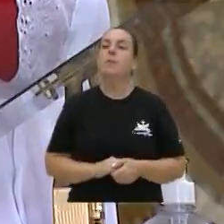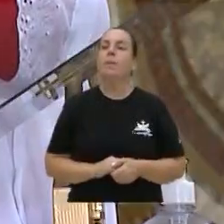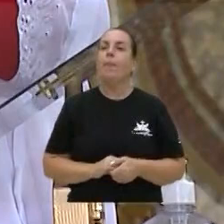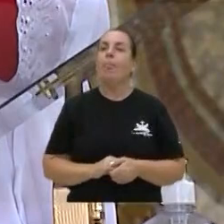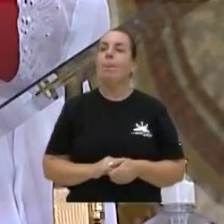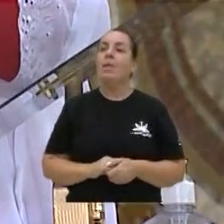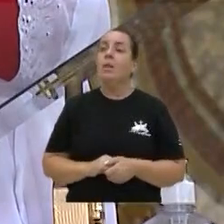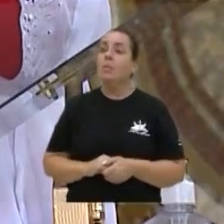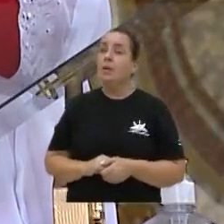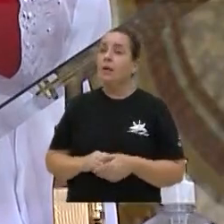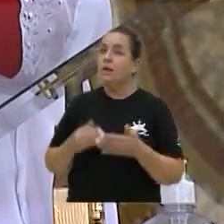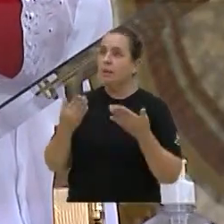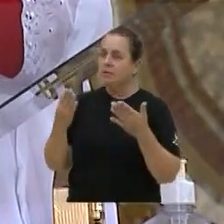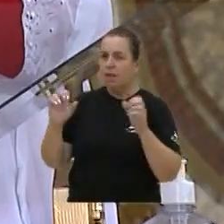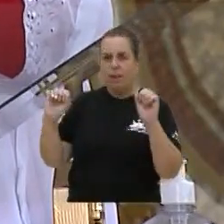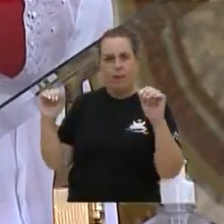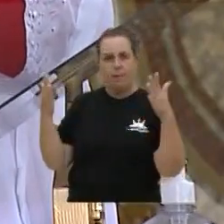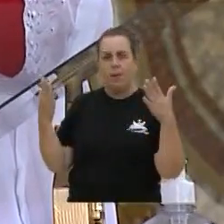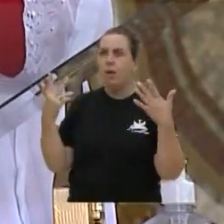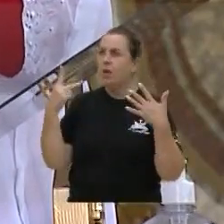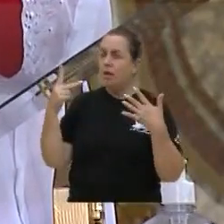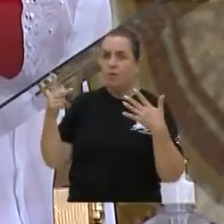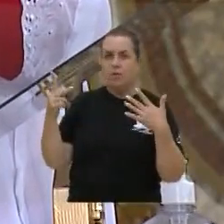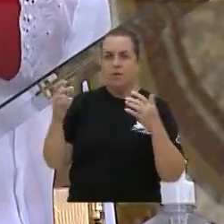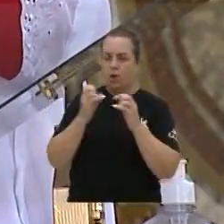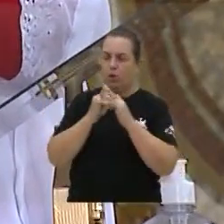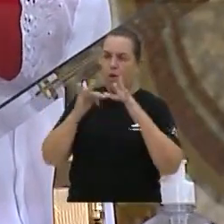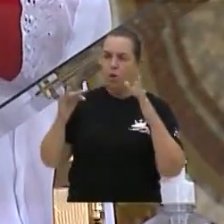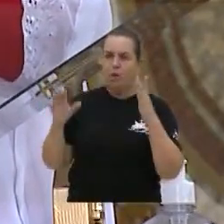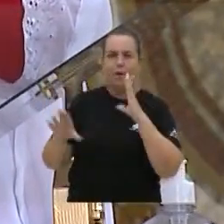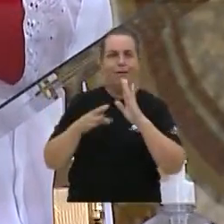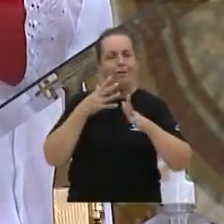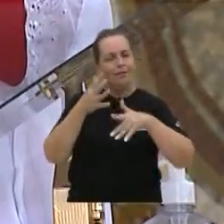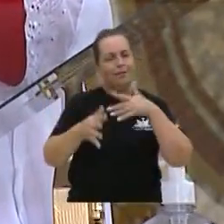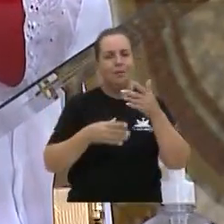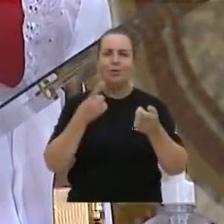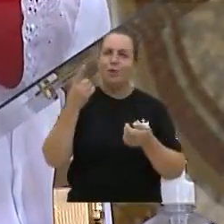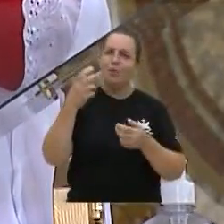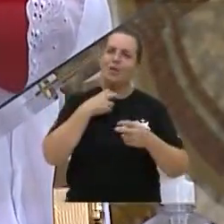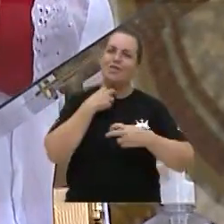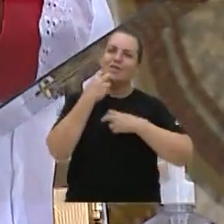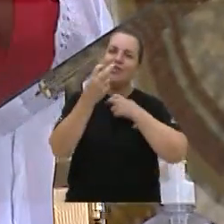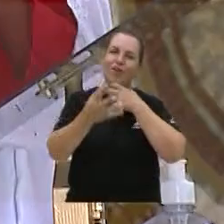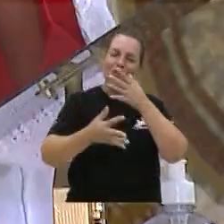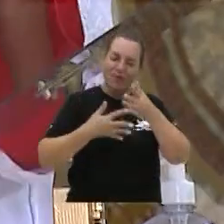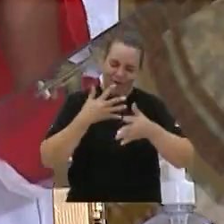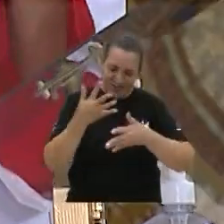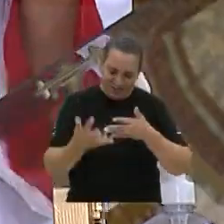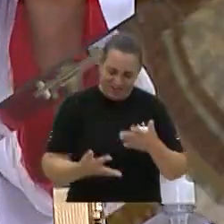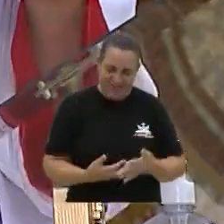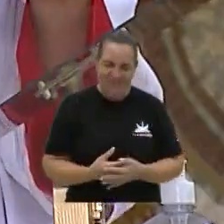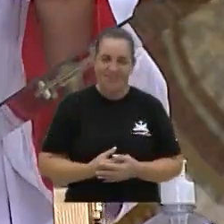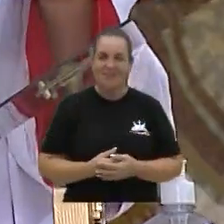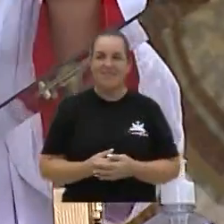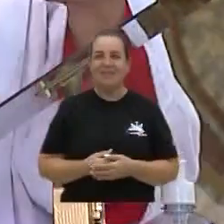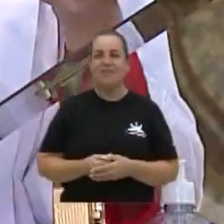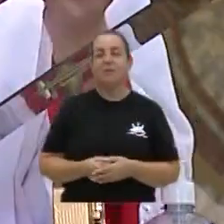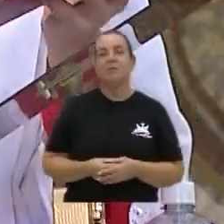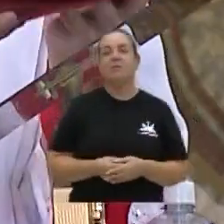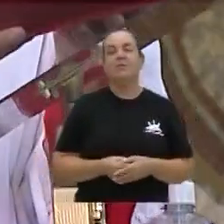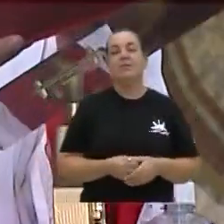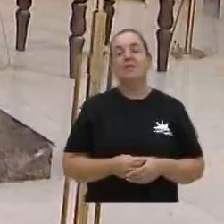santos para celebrar a vossa glória, cantando a uma só